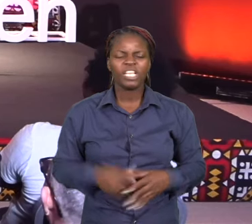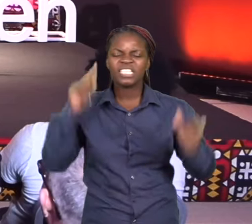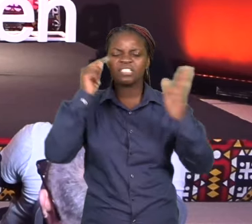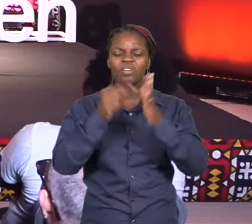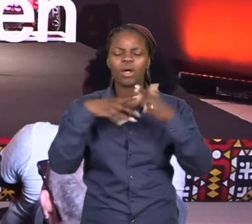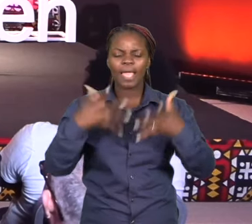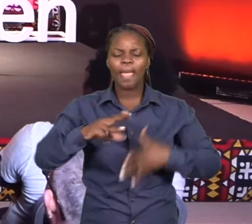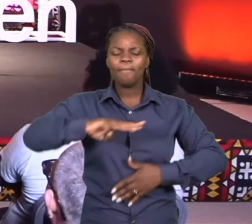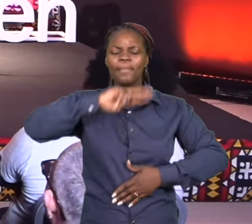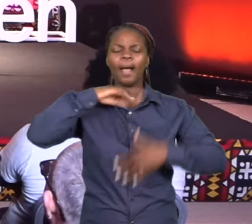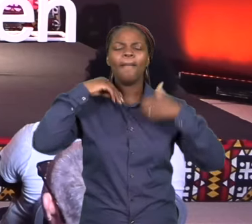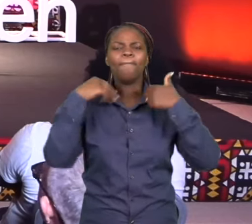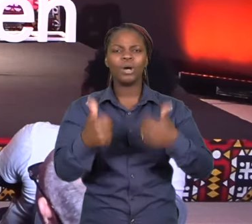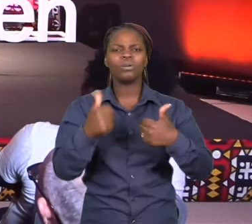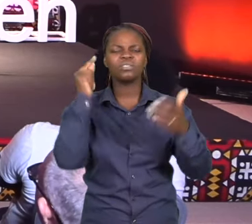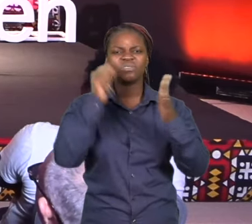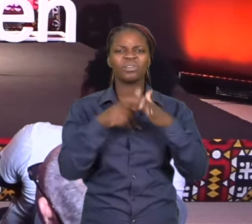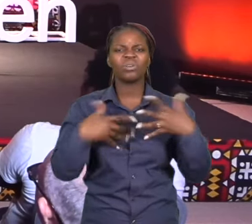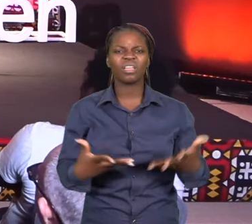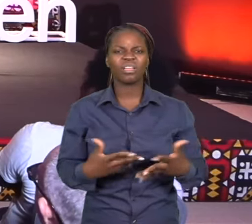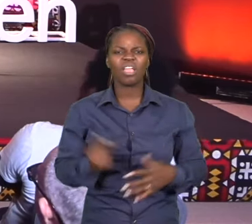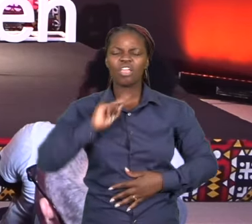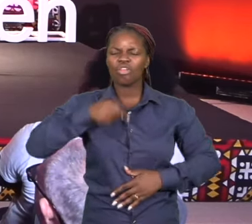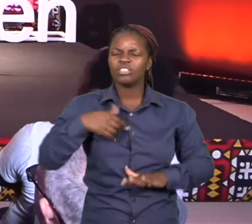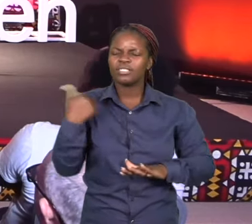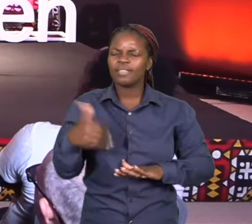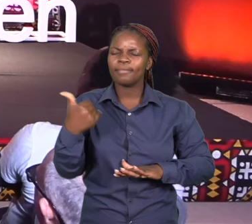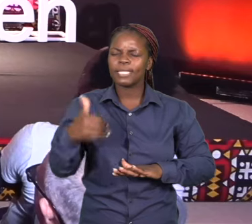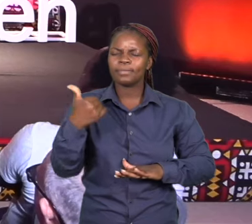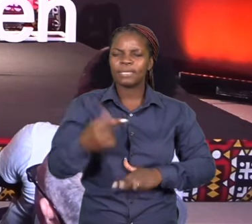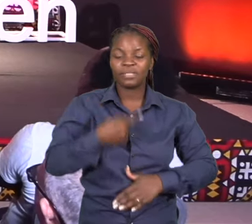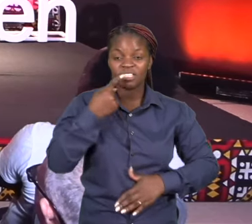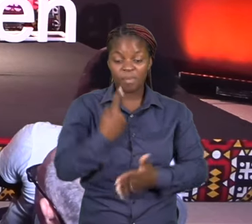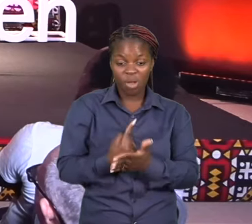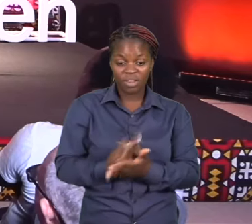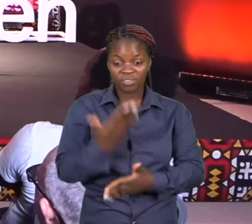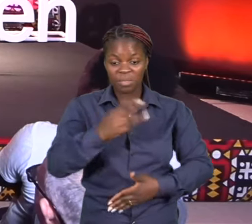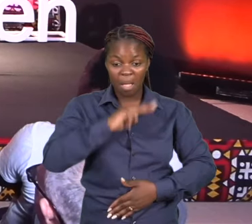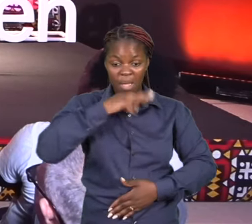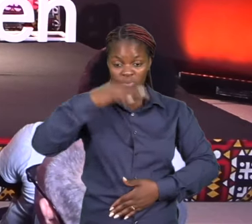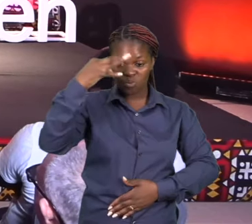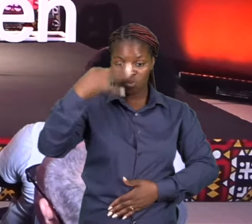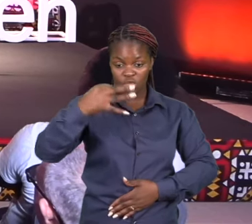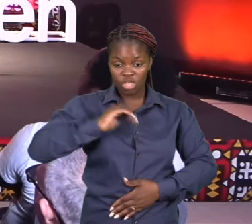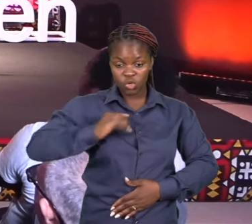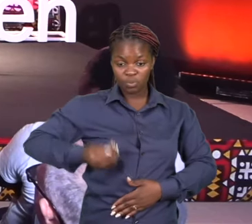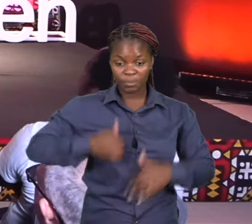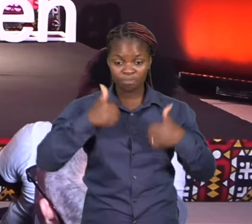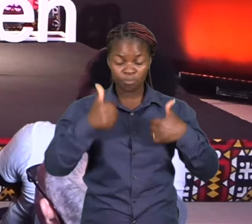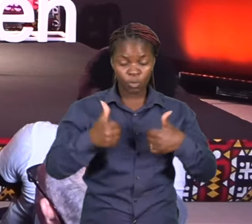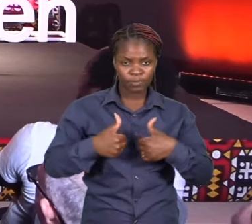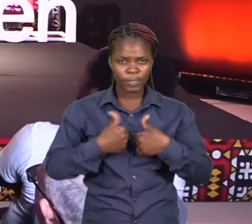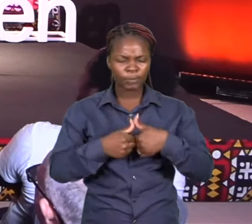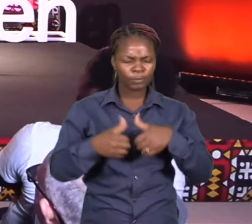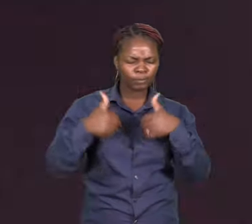mãe somos todos os dias cobradas essa perfeição ser boas Mães boas esposas boas namoradas boas